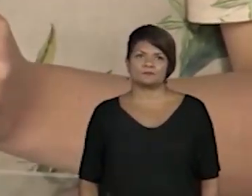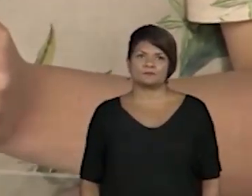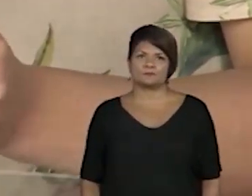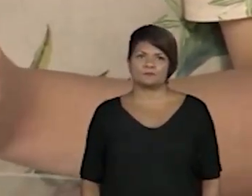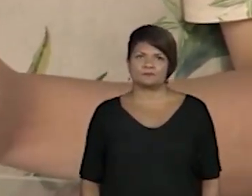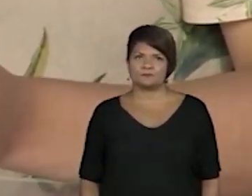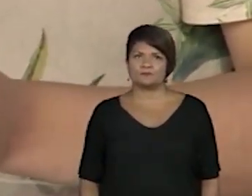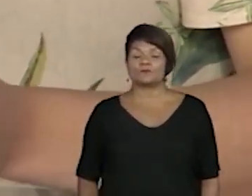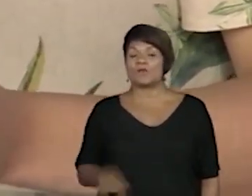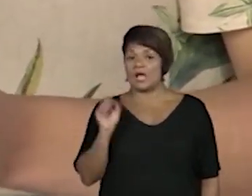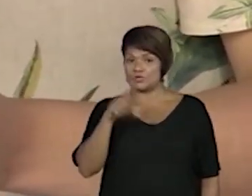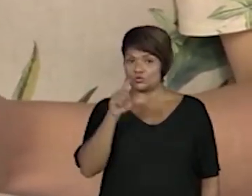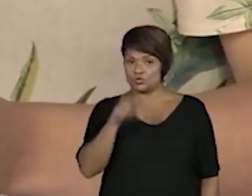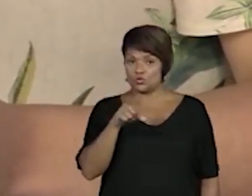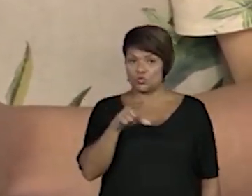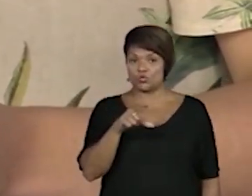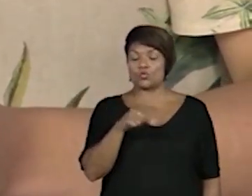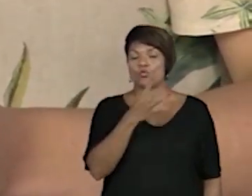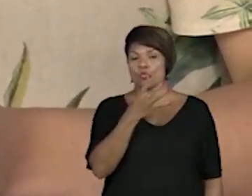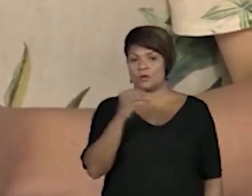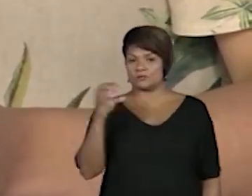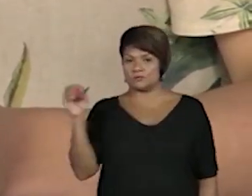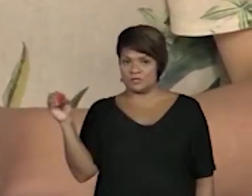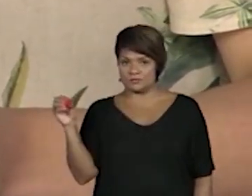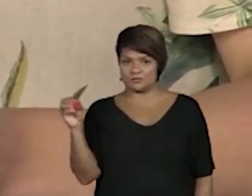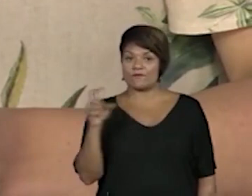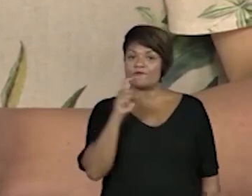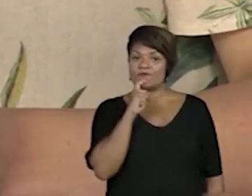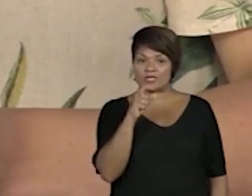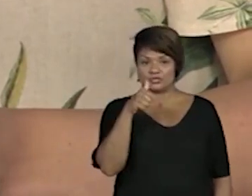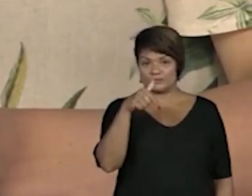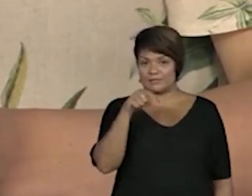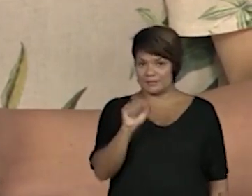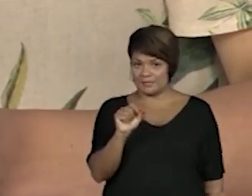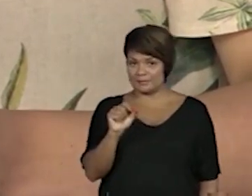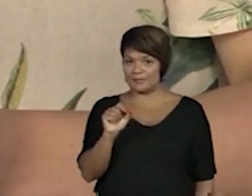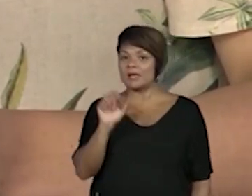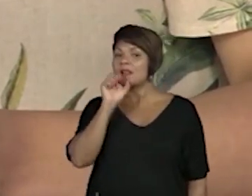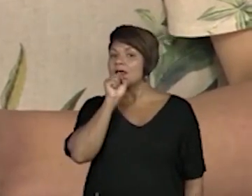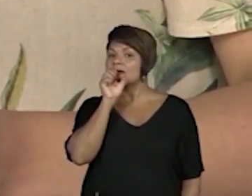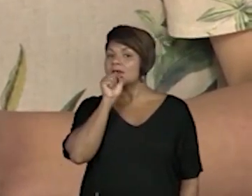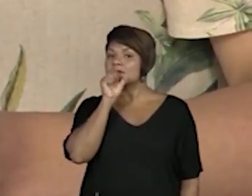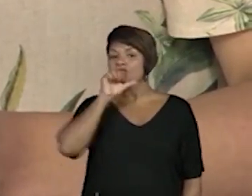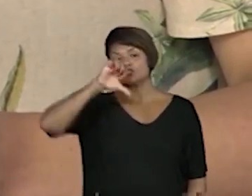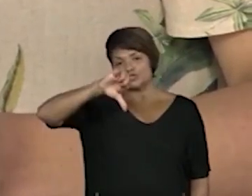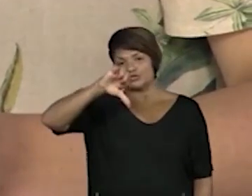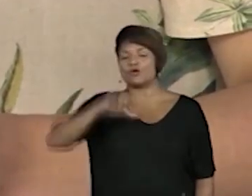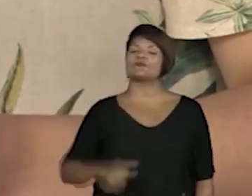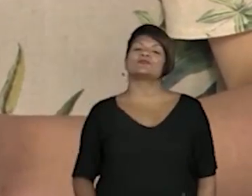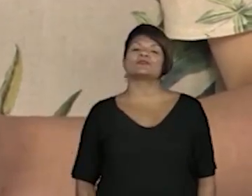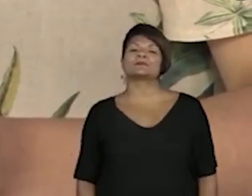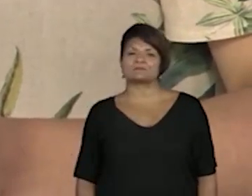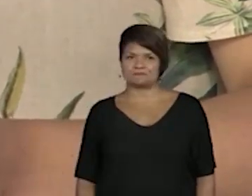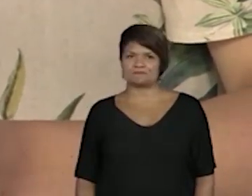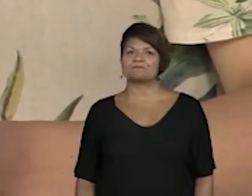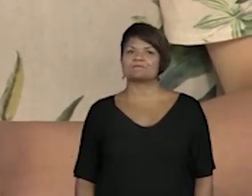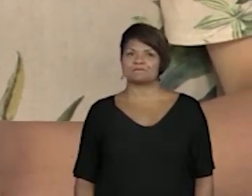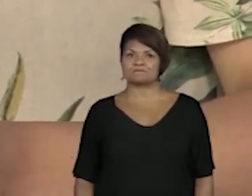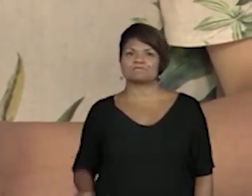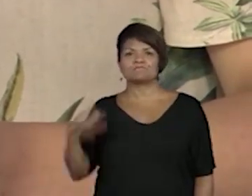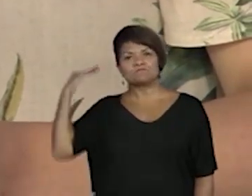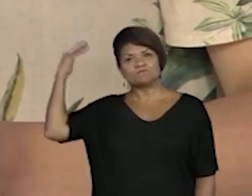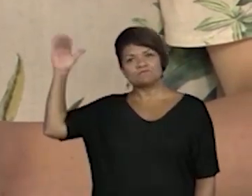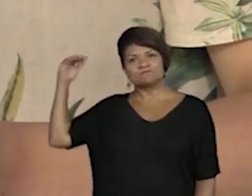400 em azul, o 70 em verde e o 9, né? O 70,